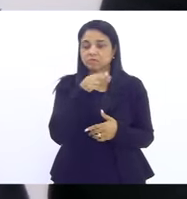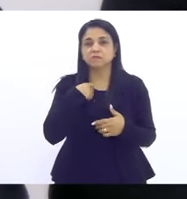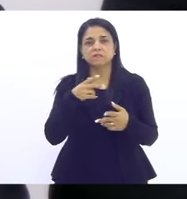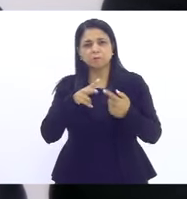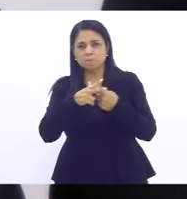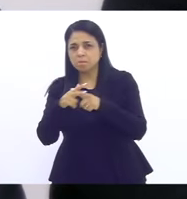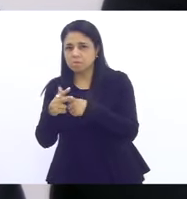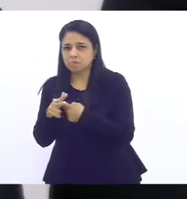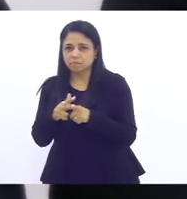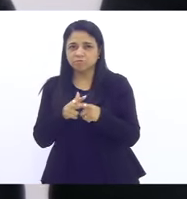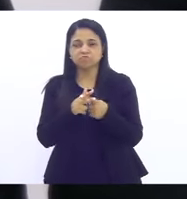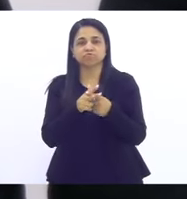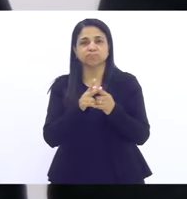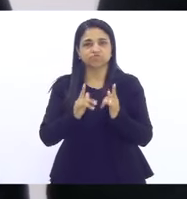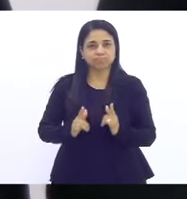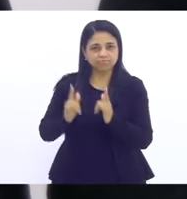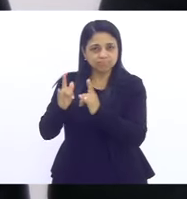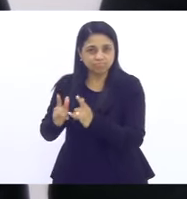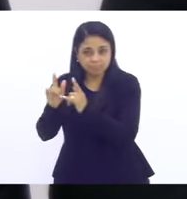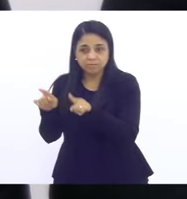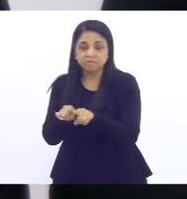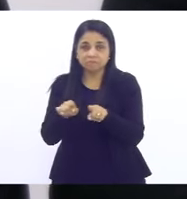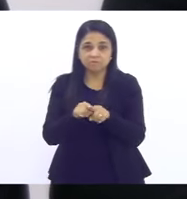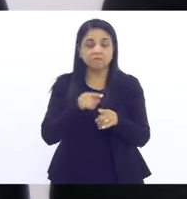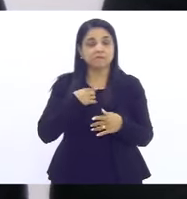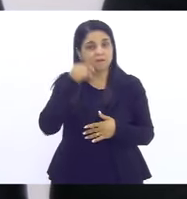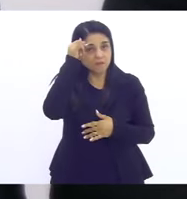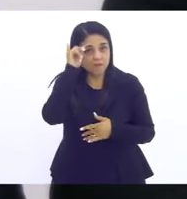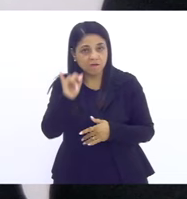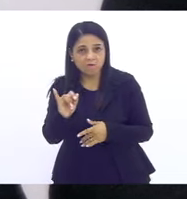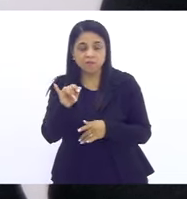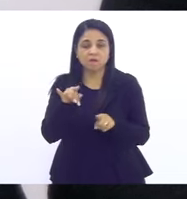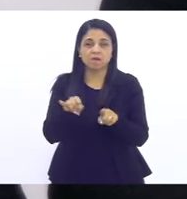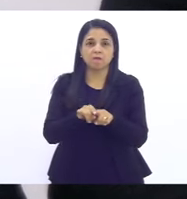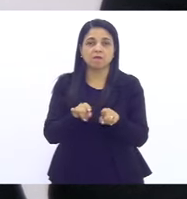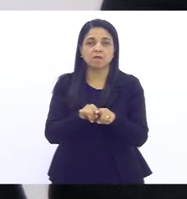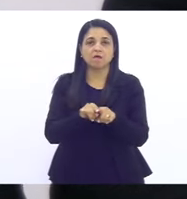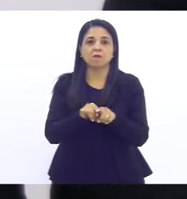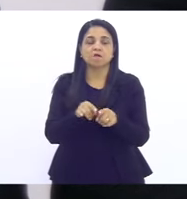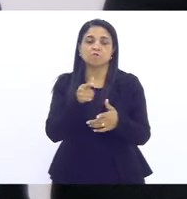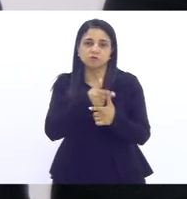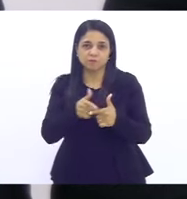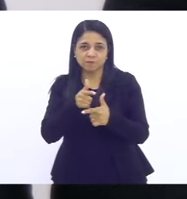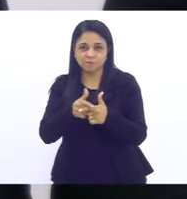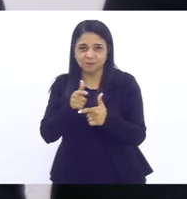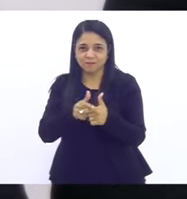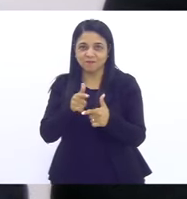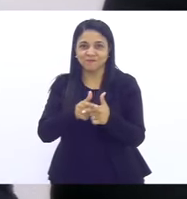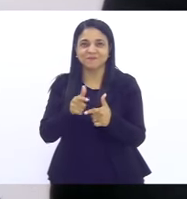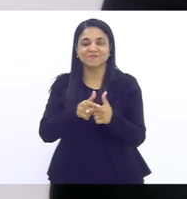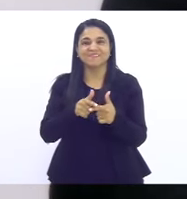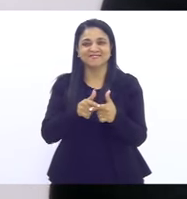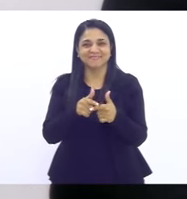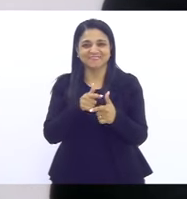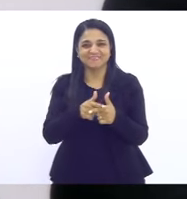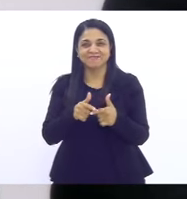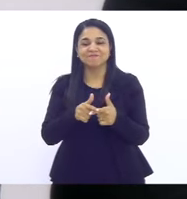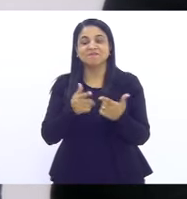manutenções preditivas e preventivas em detrimento das corretivas. Senhor